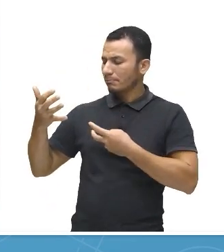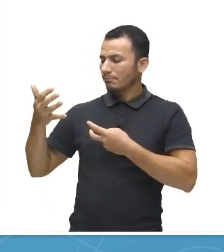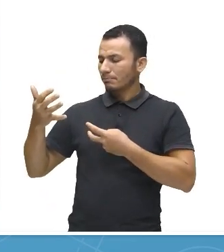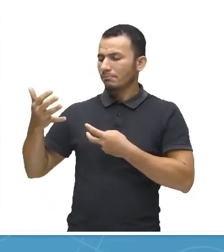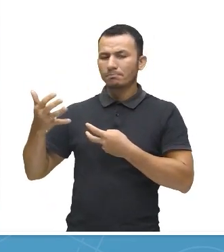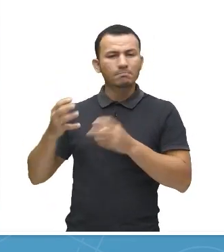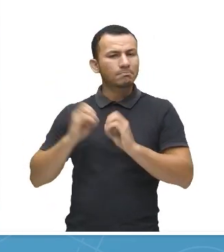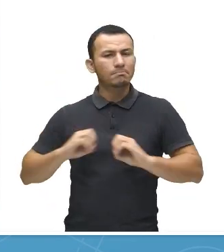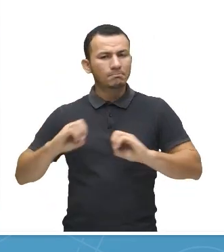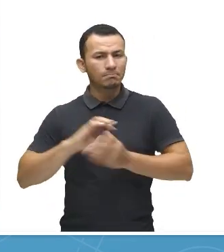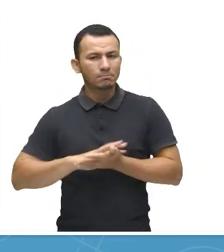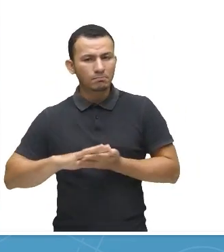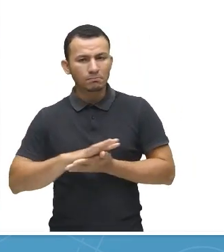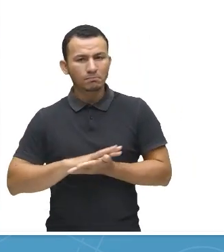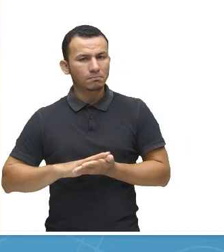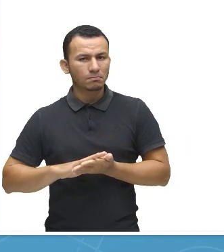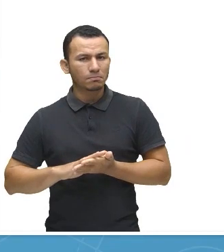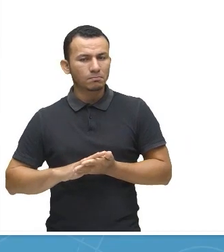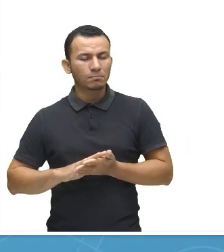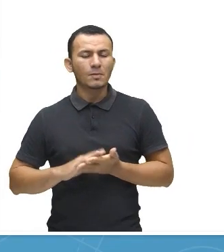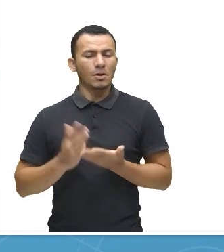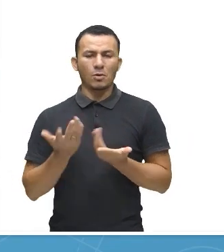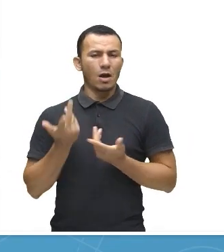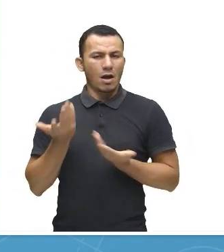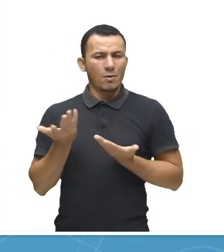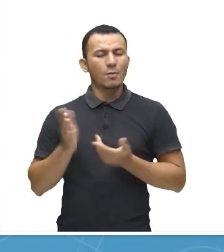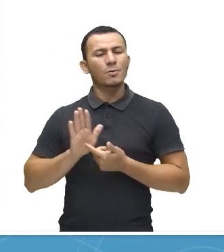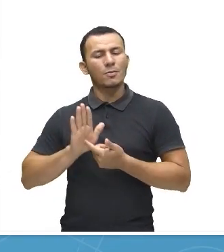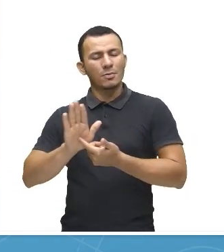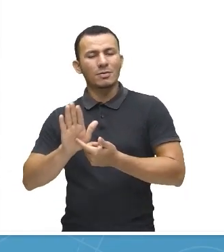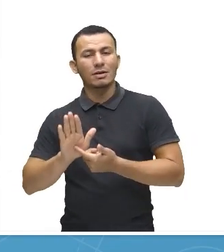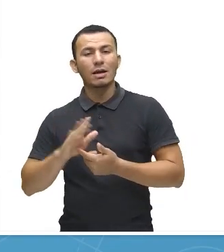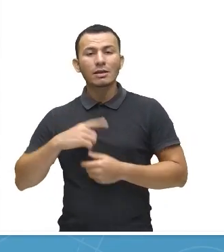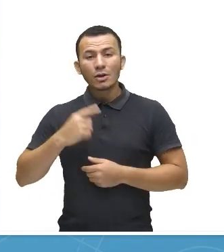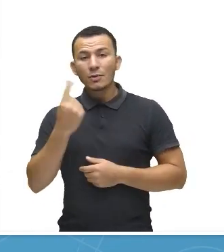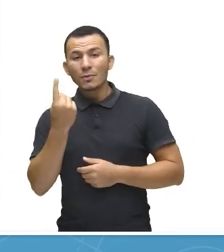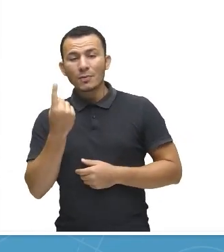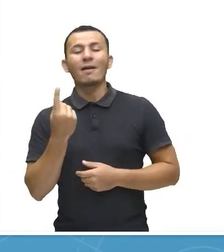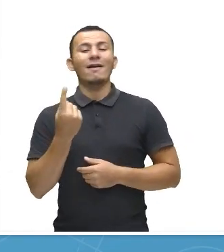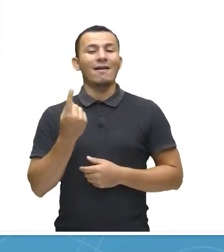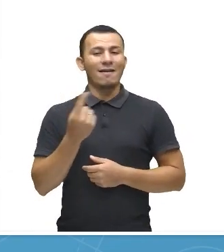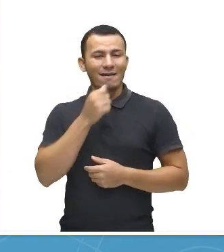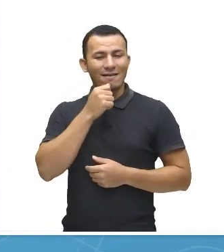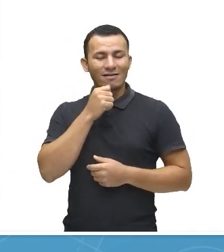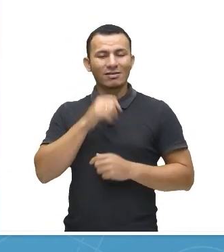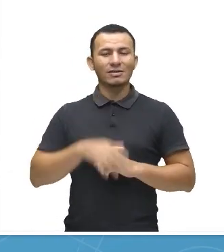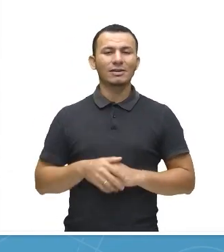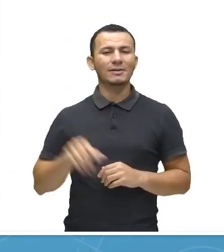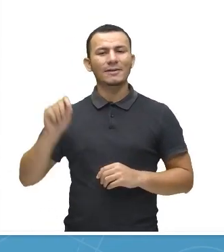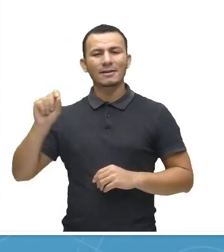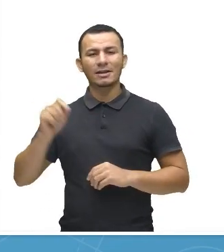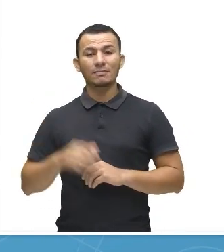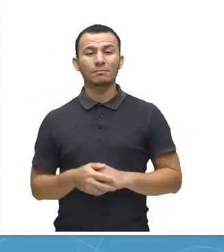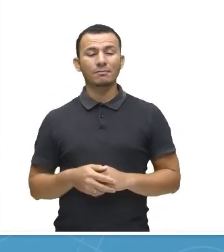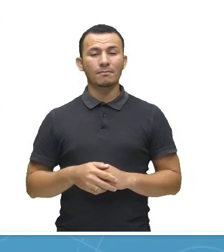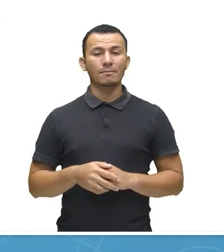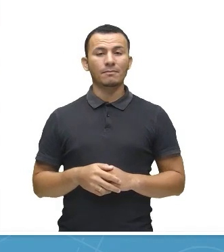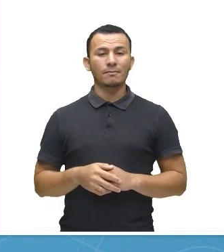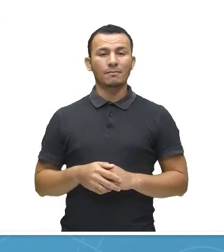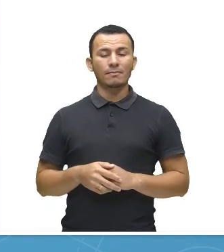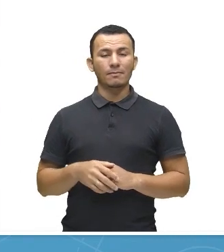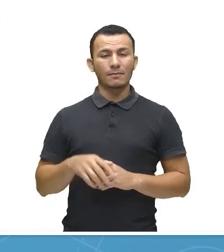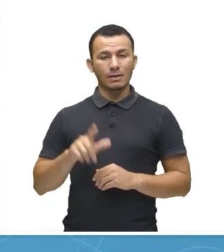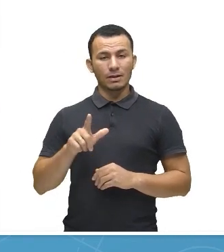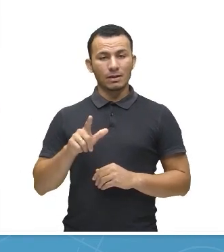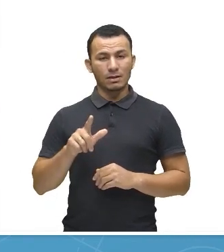Se não tiver outra participação, nós vamos aí para a nossa... tem outra participação aqui. Yuki